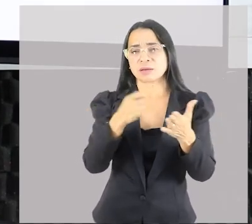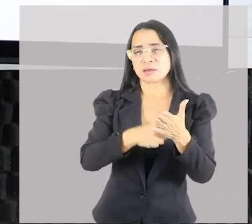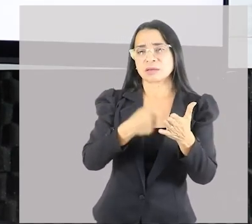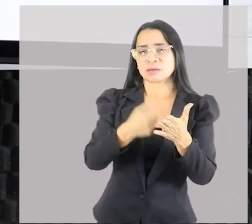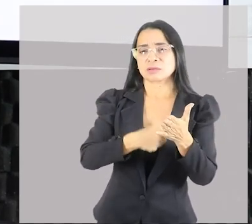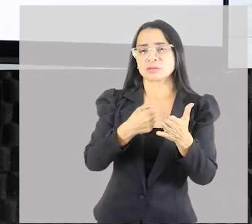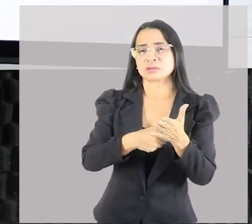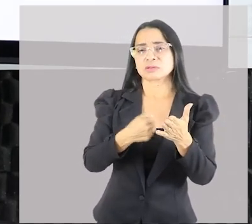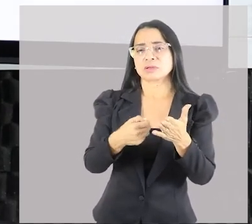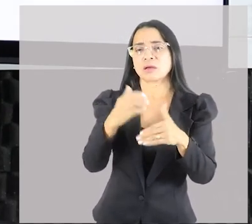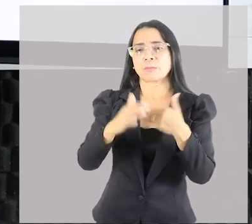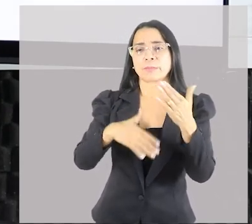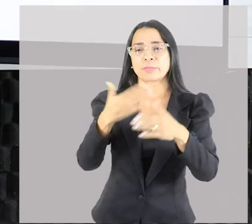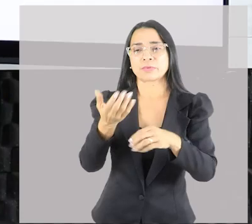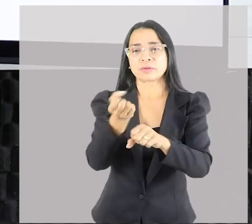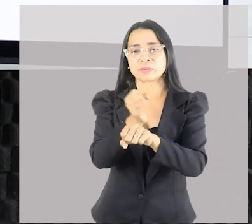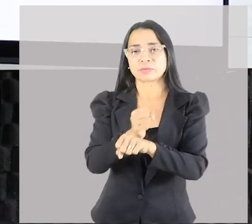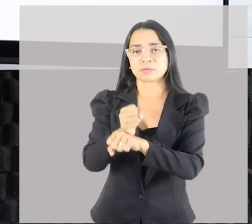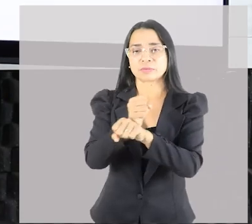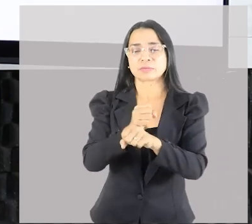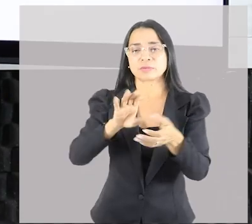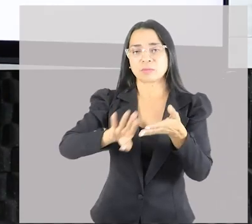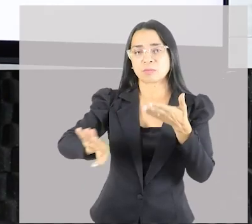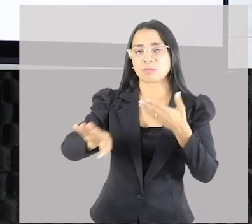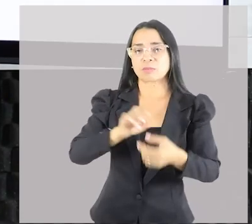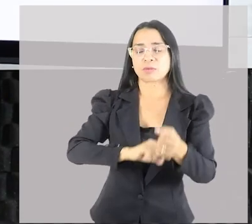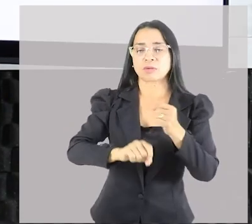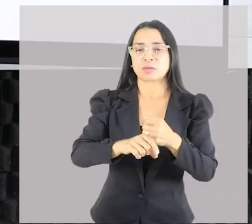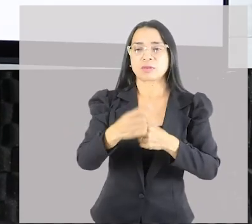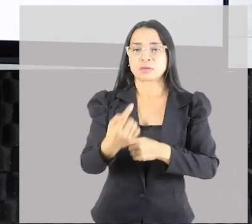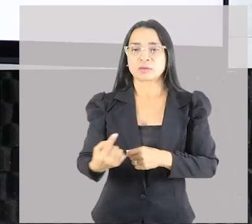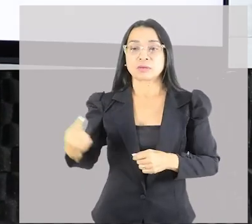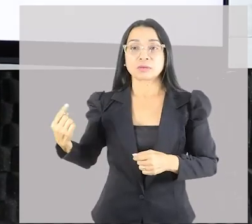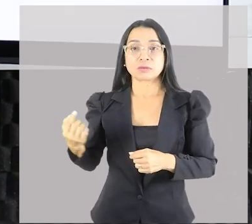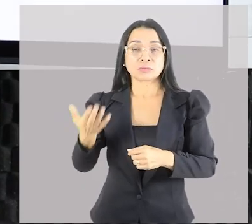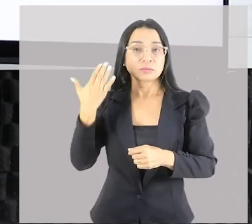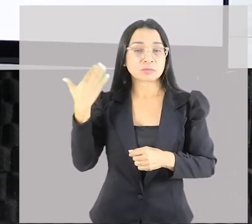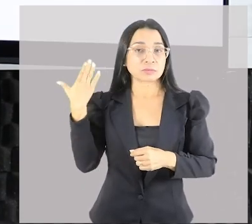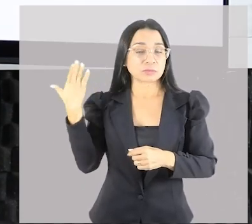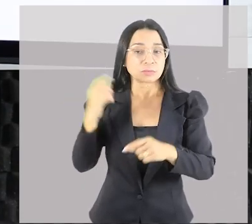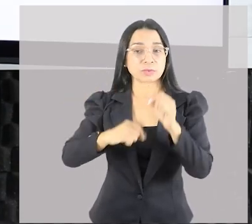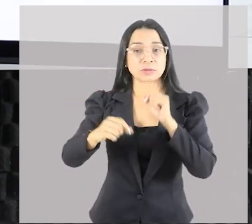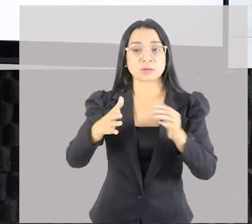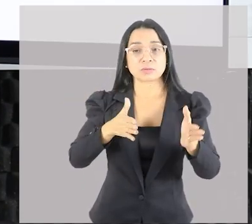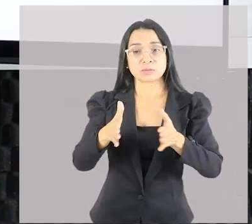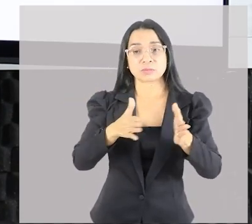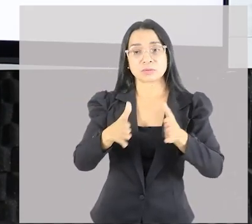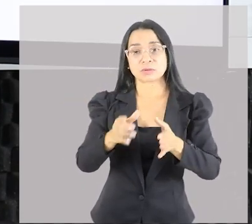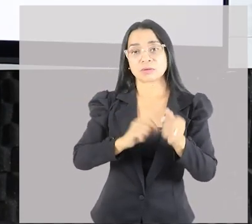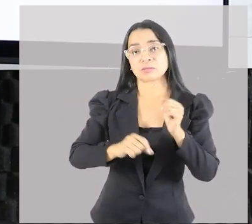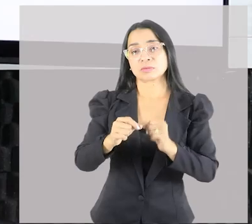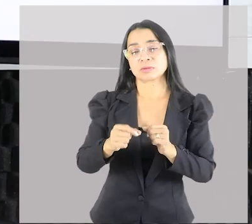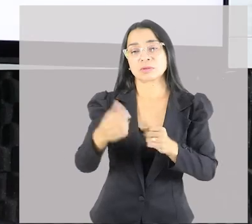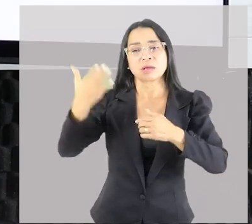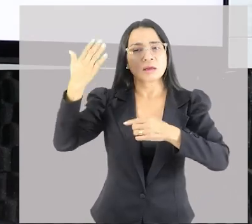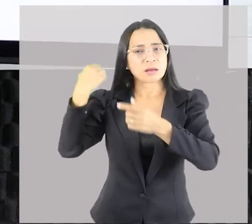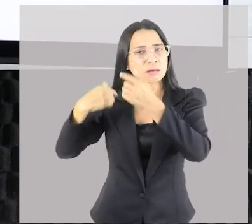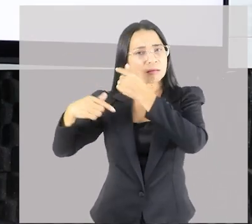do processo de escravidão. E no período colonial, dos antepassados, ele remonta à ancestralidade. No caso do